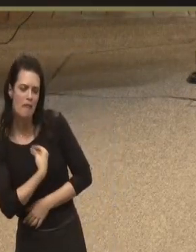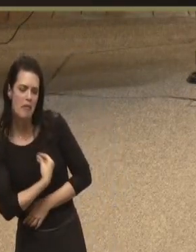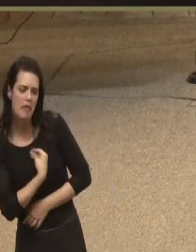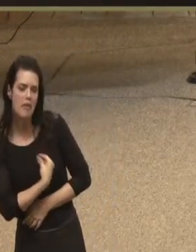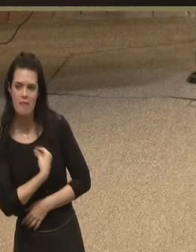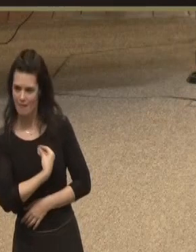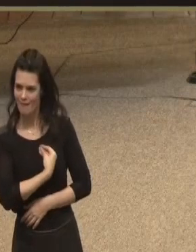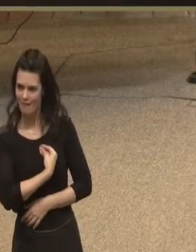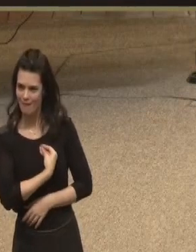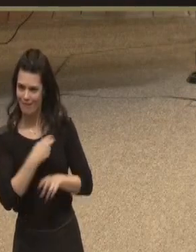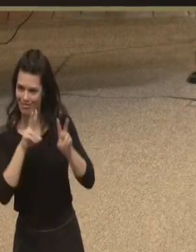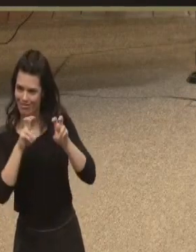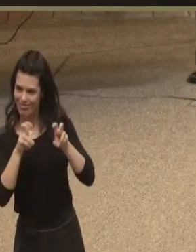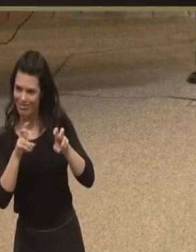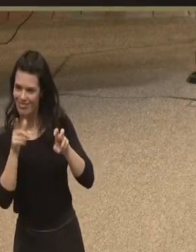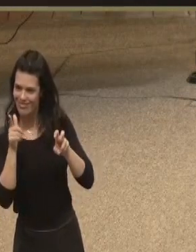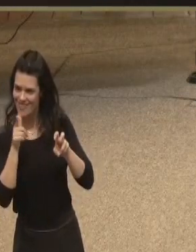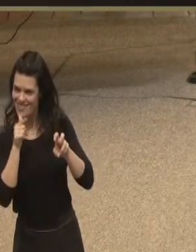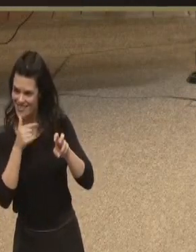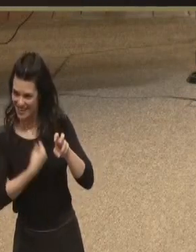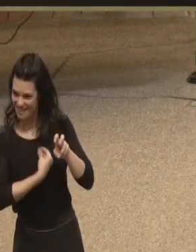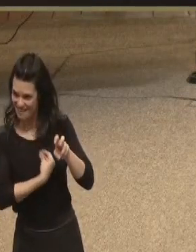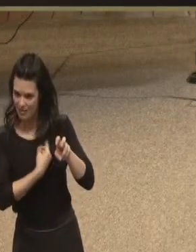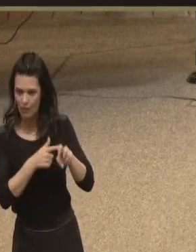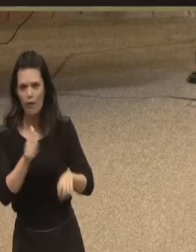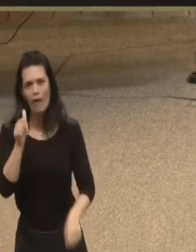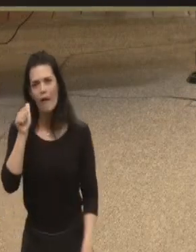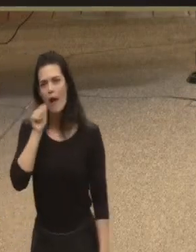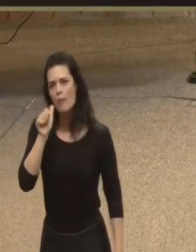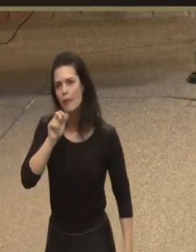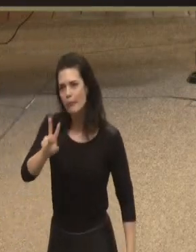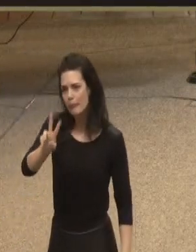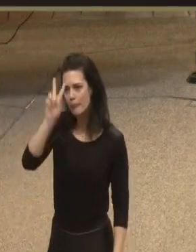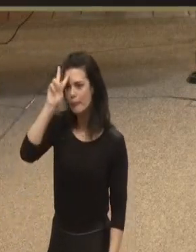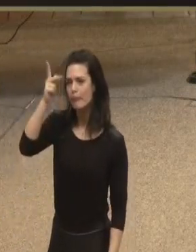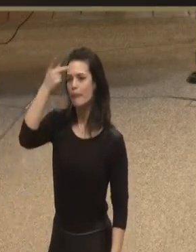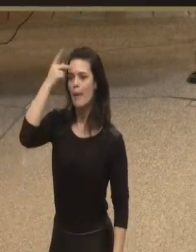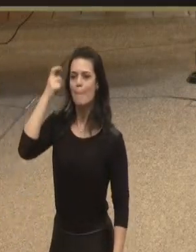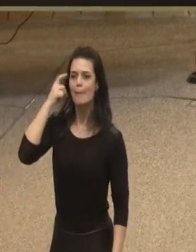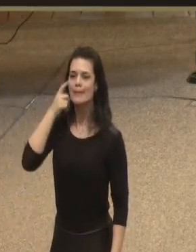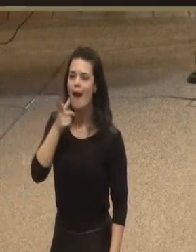que Jesus estava falando sobre um poço que tinha água brotando.